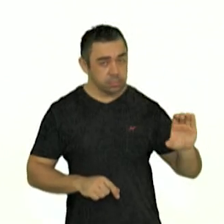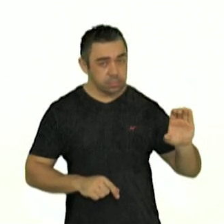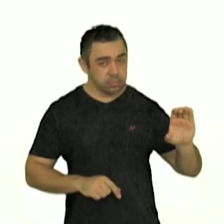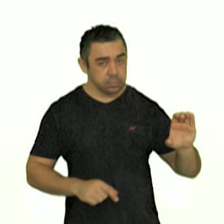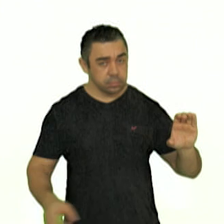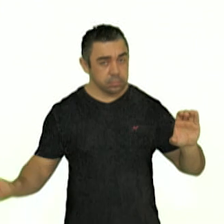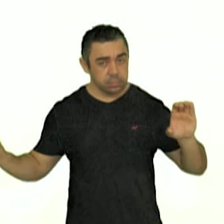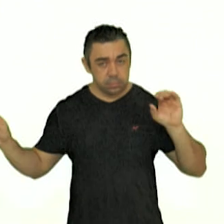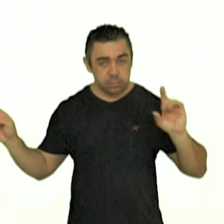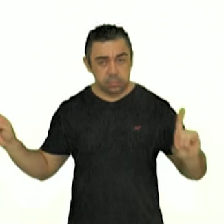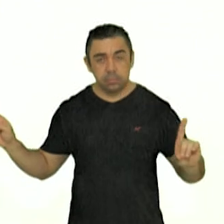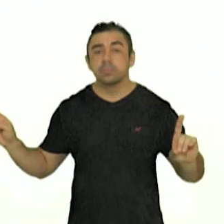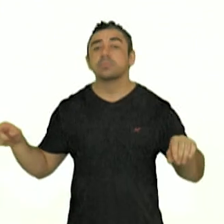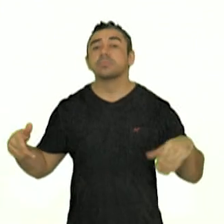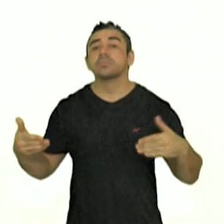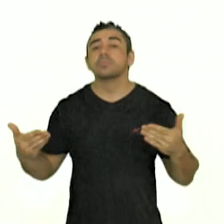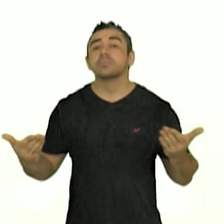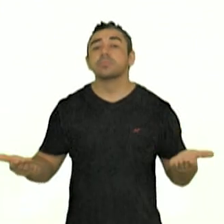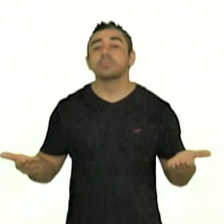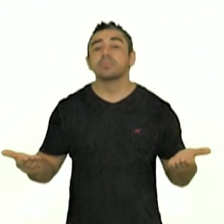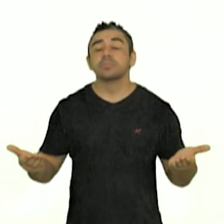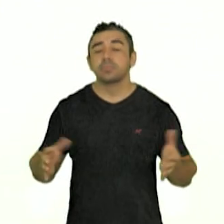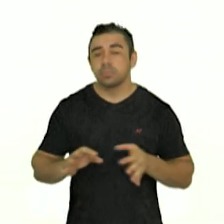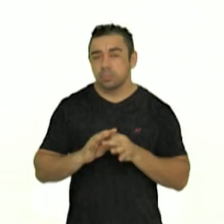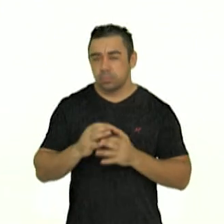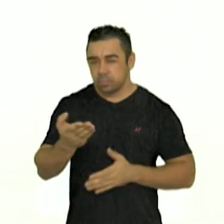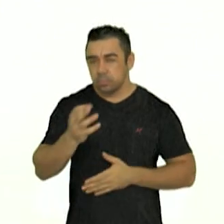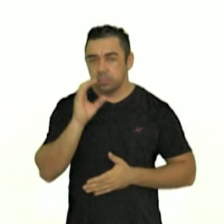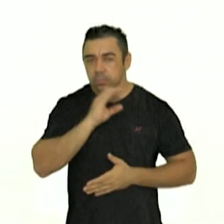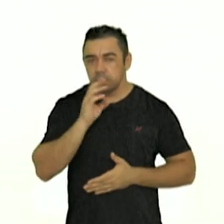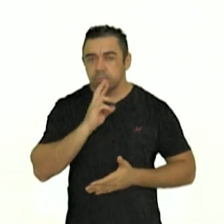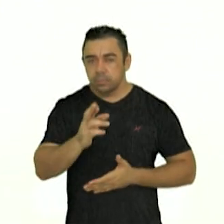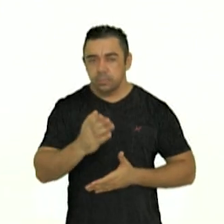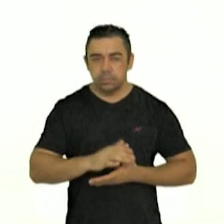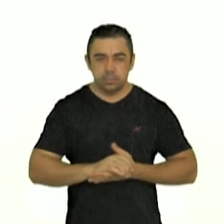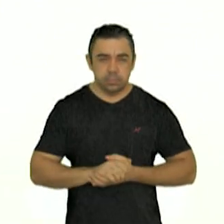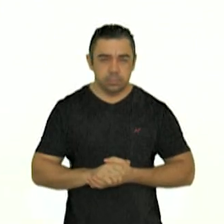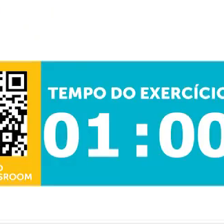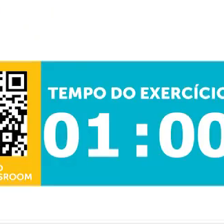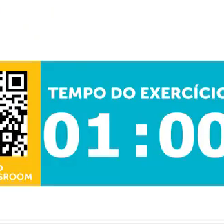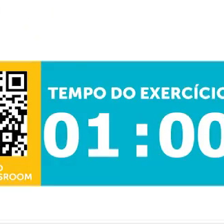C, eletricidade ou letra D, esgoto. Rapidinho a gente já volta aí.